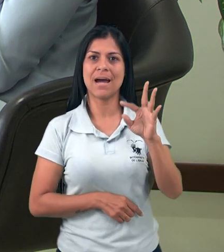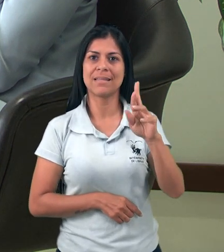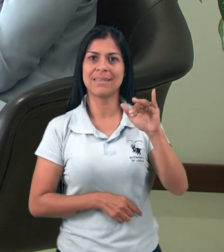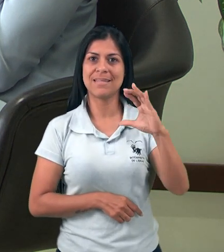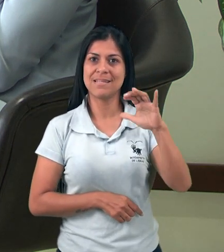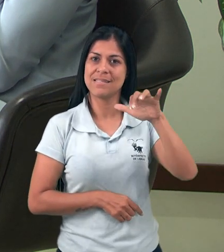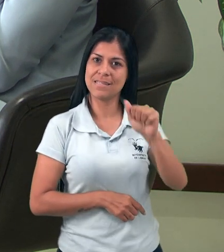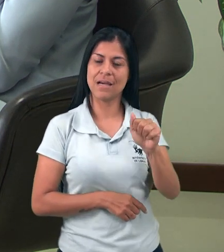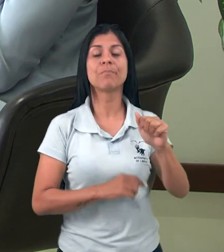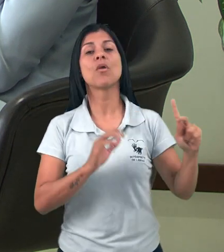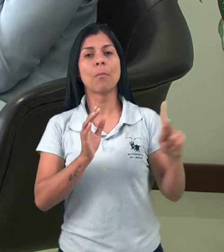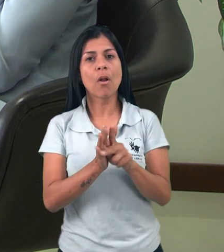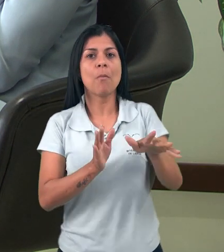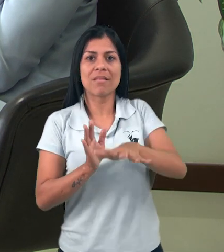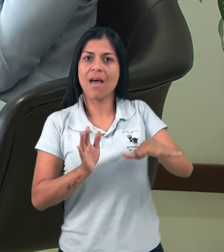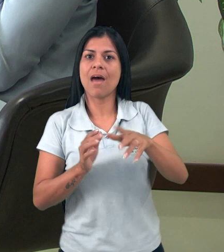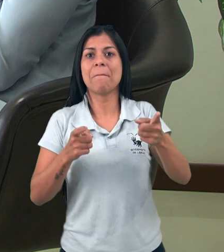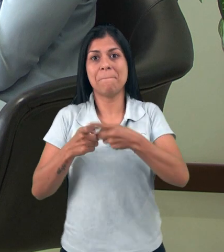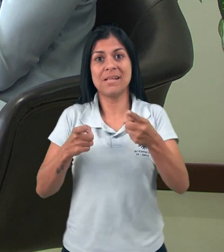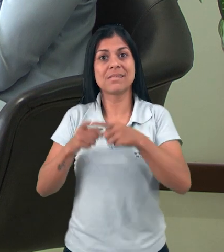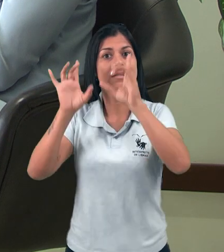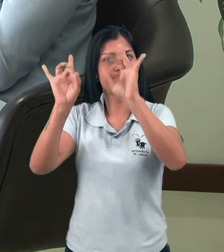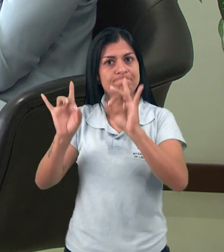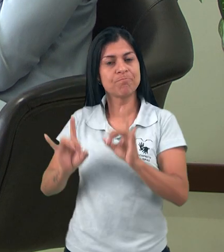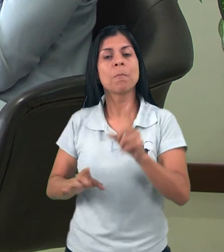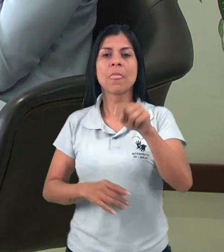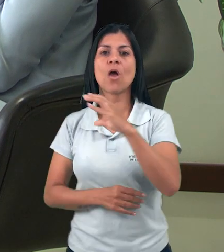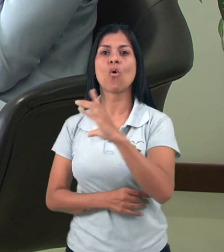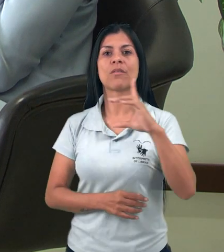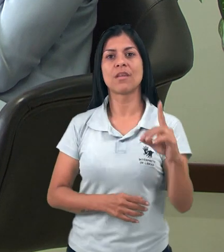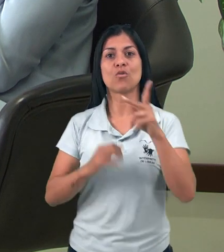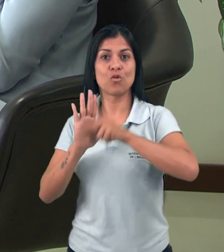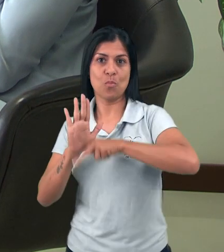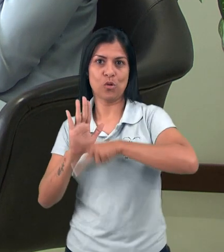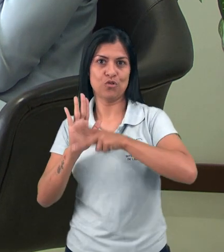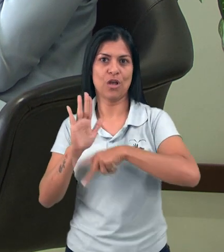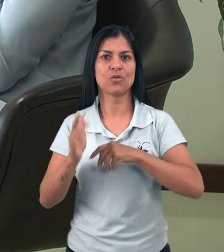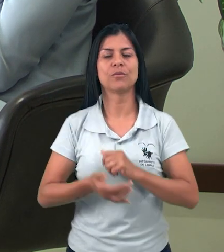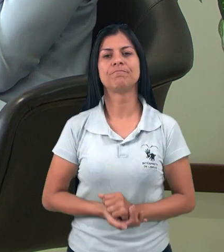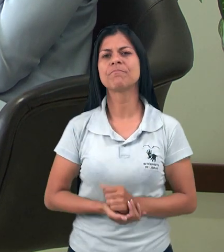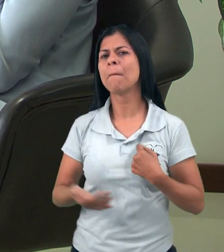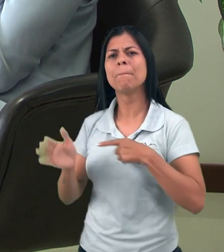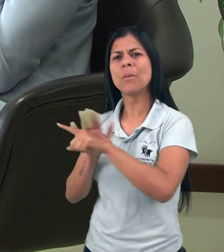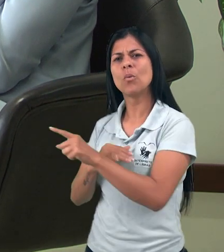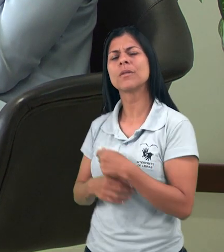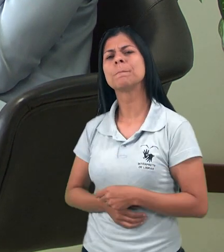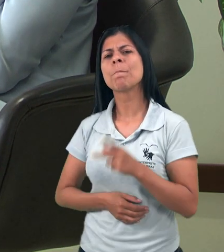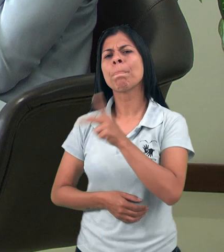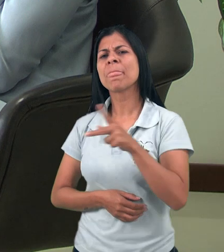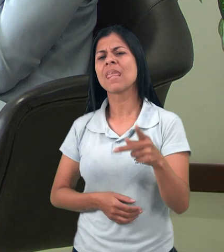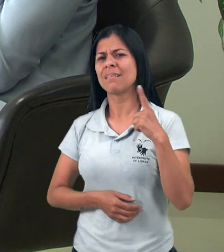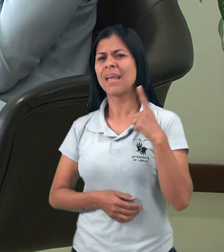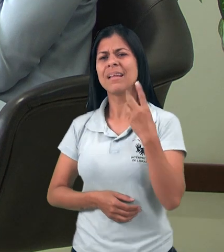Patrícia Henriques Lira Frasson, do Departamento de Medicina Especializada, que é coordenadora desse projeto.